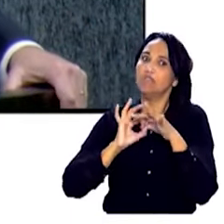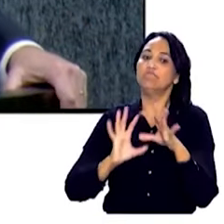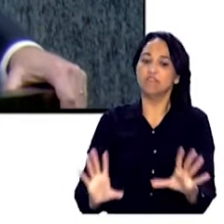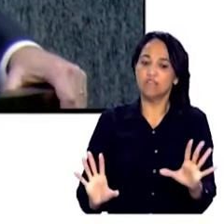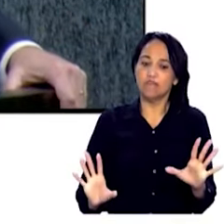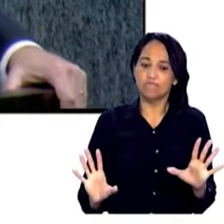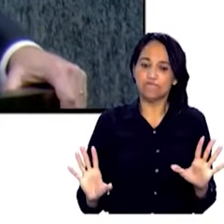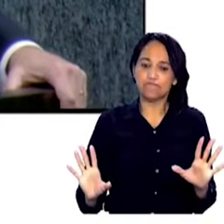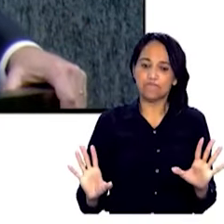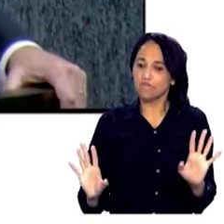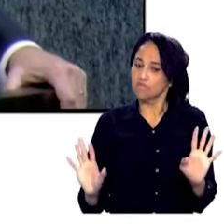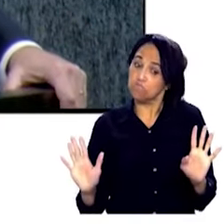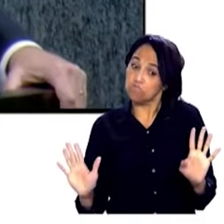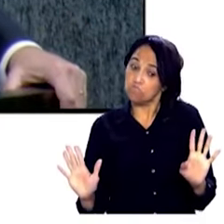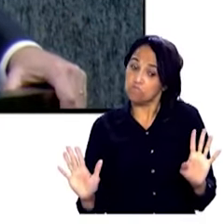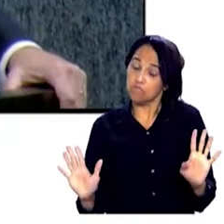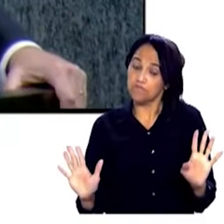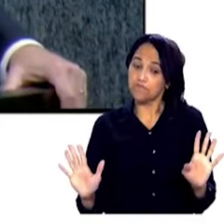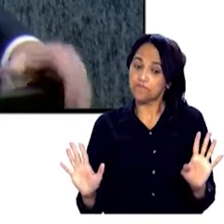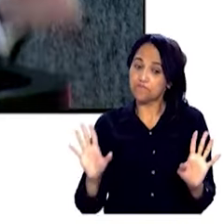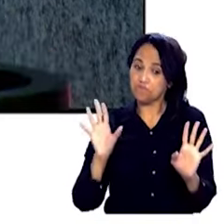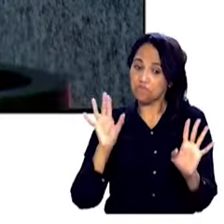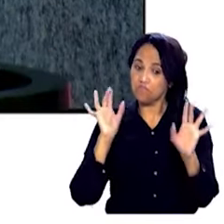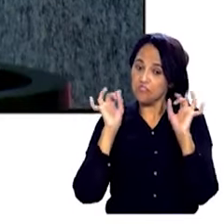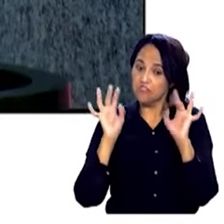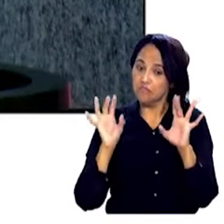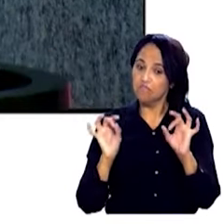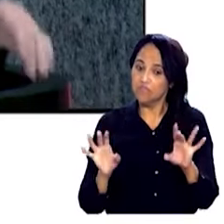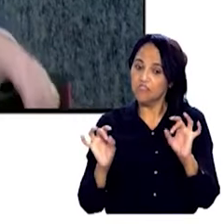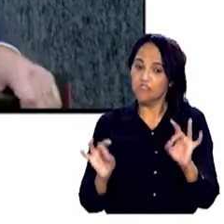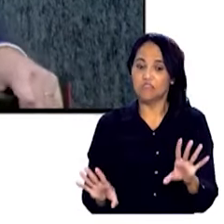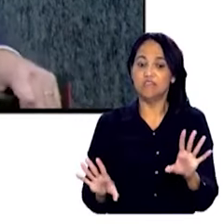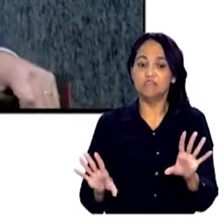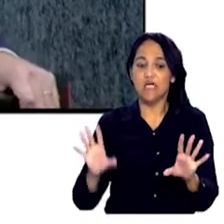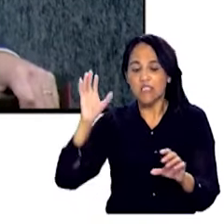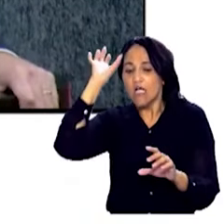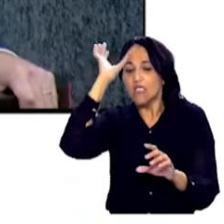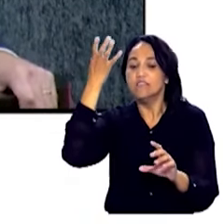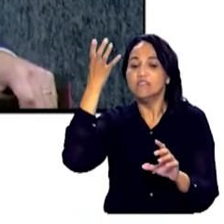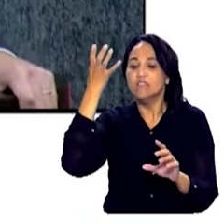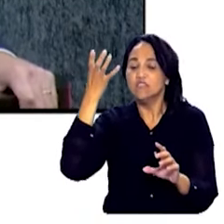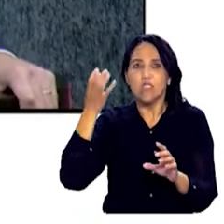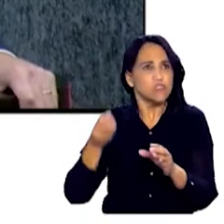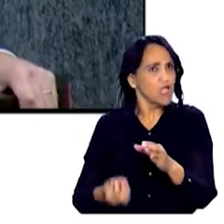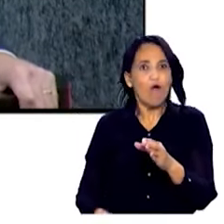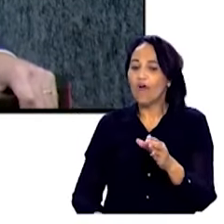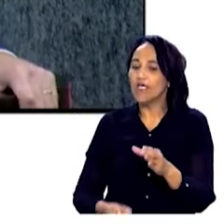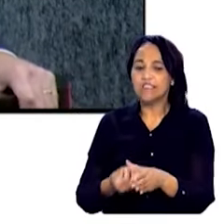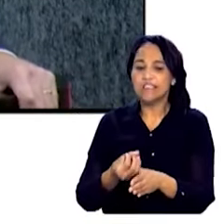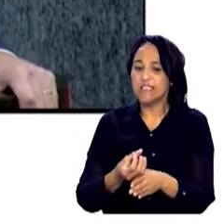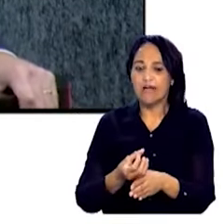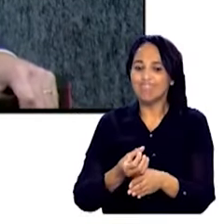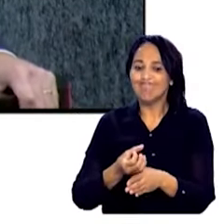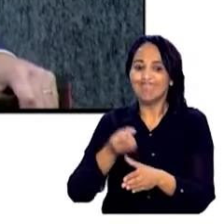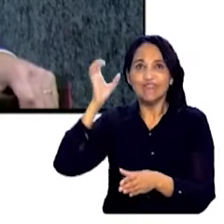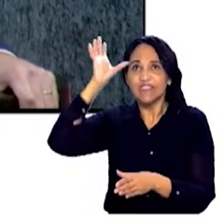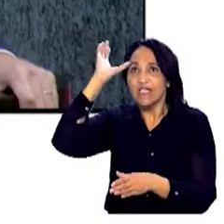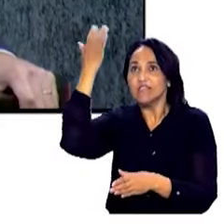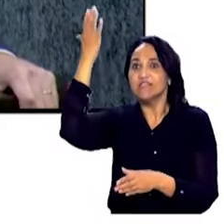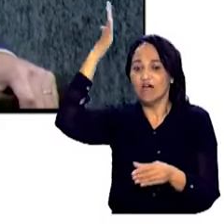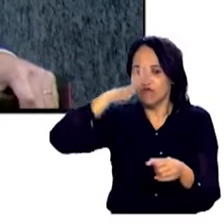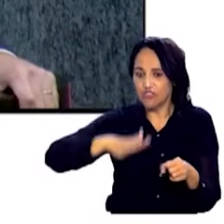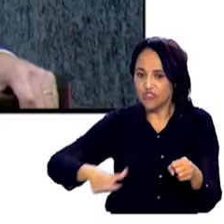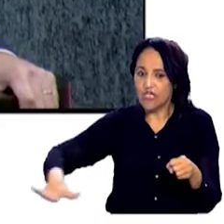um panel específico para decidir Essas coisas essas decisões não fazem precedente então algo que não é de geral